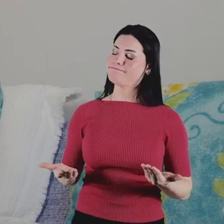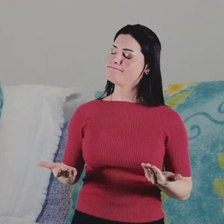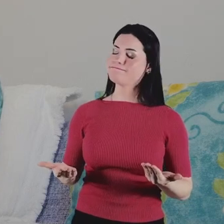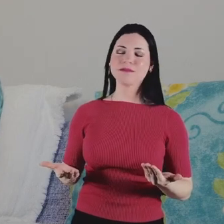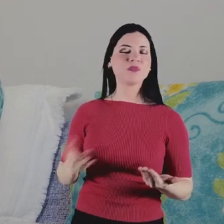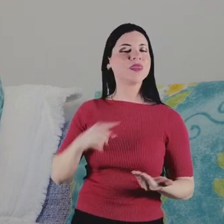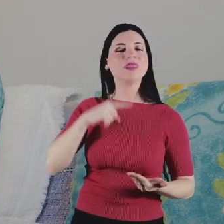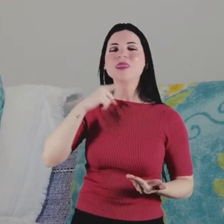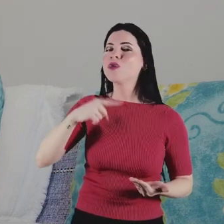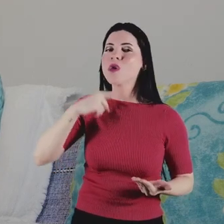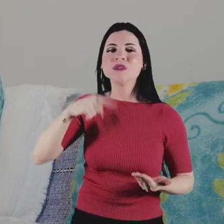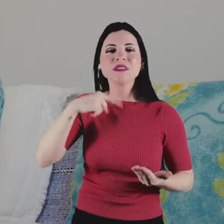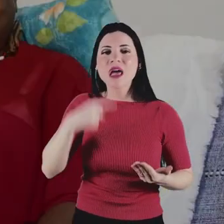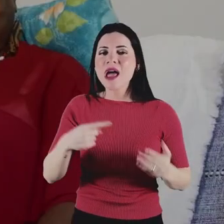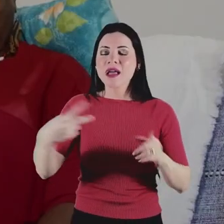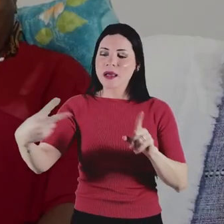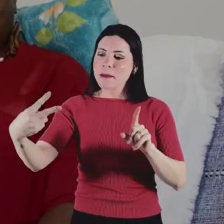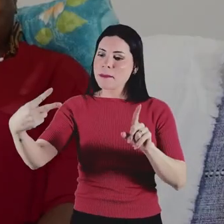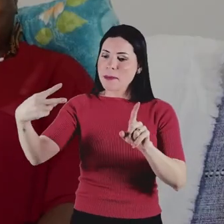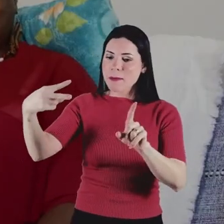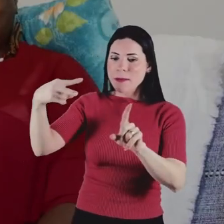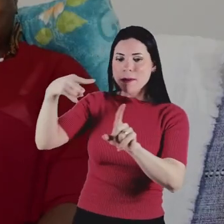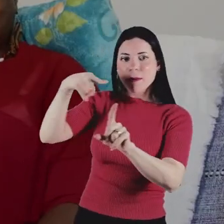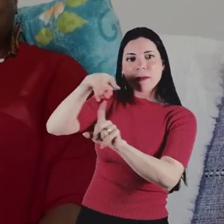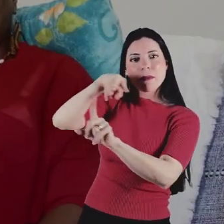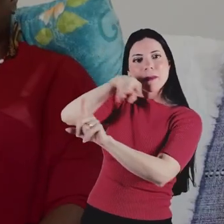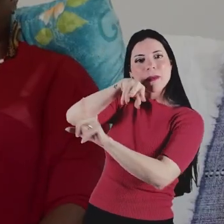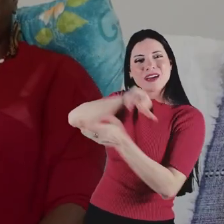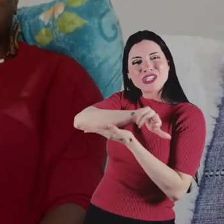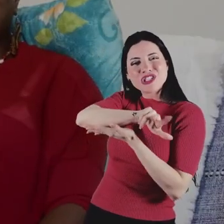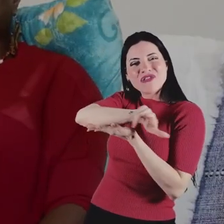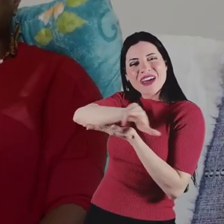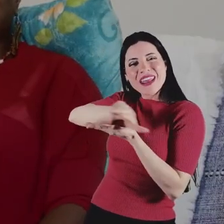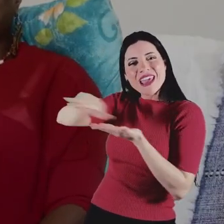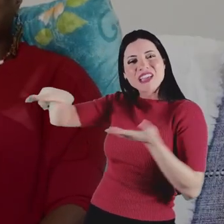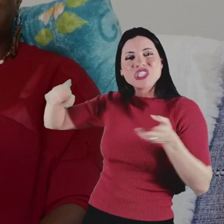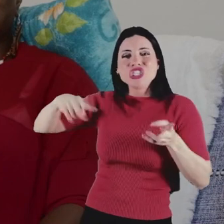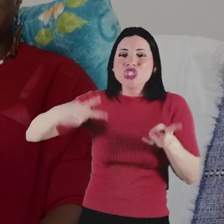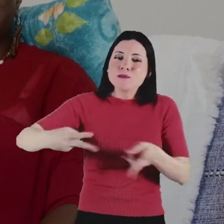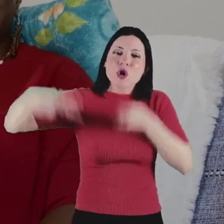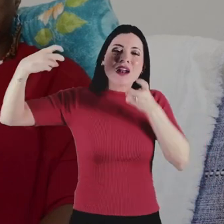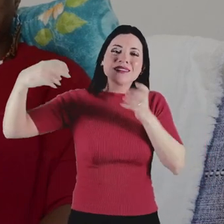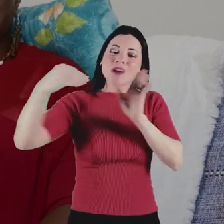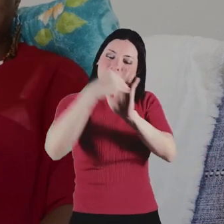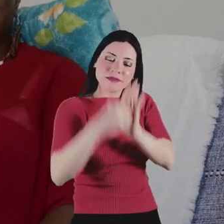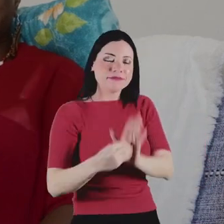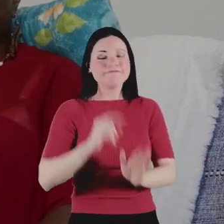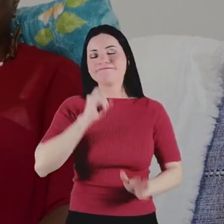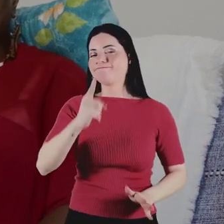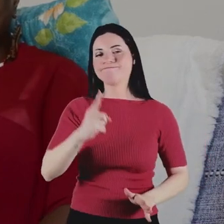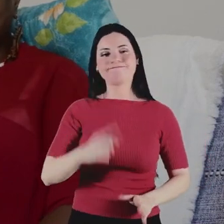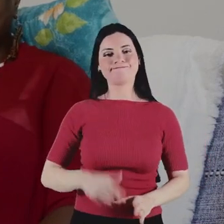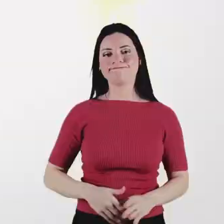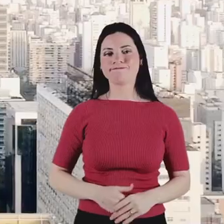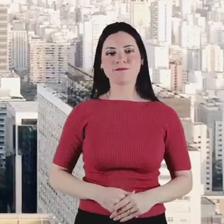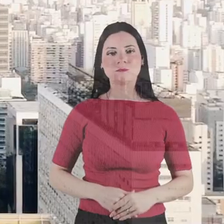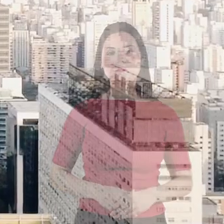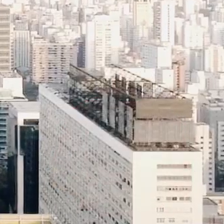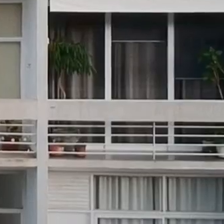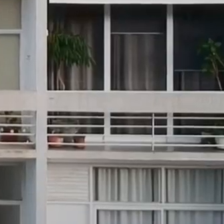consegue fazer um histórico de todas essas facetas de